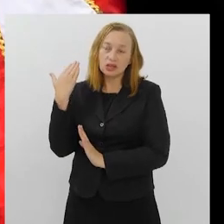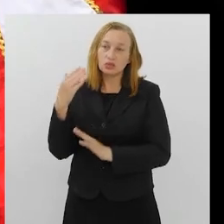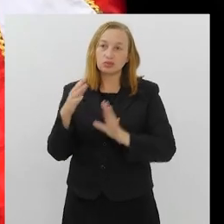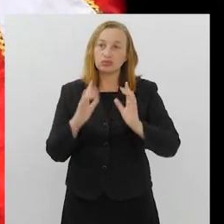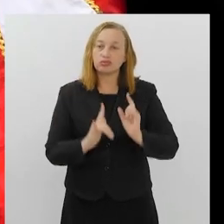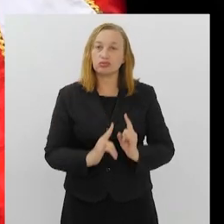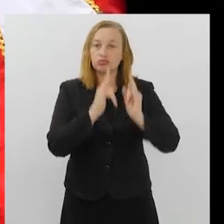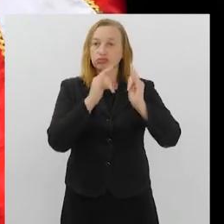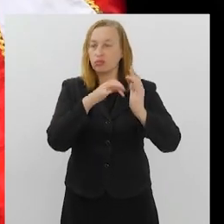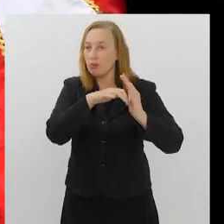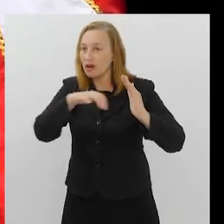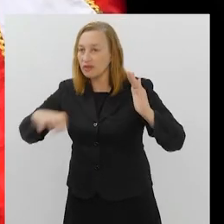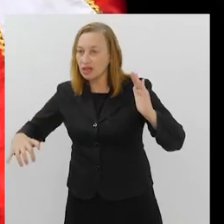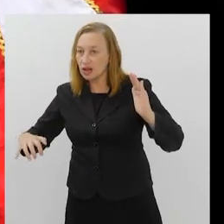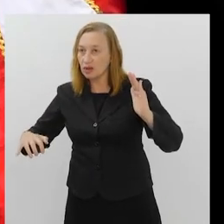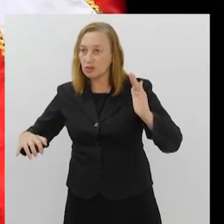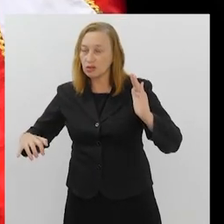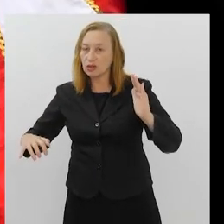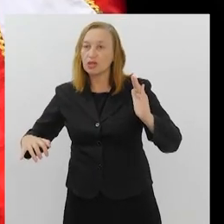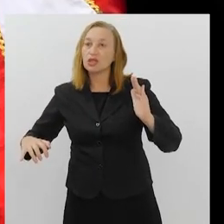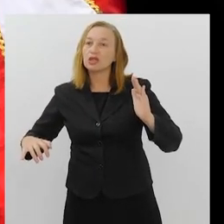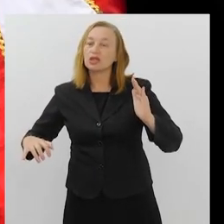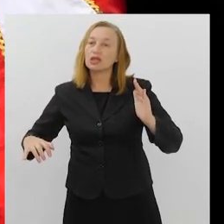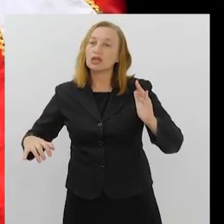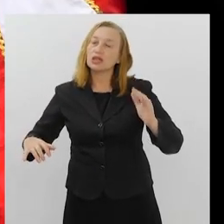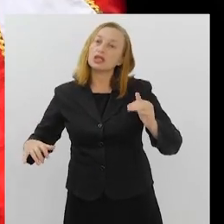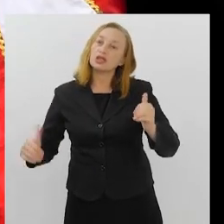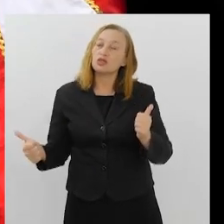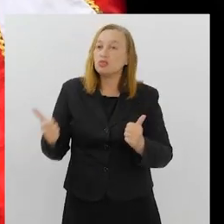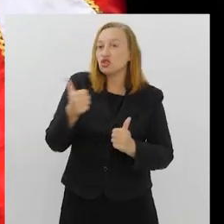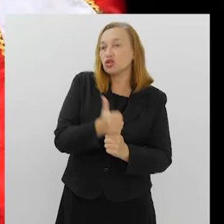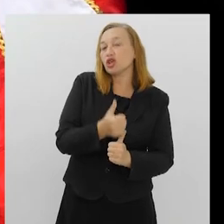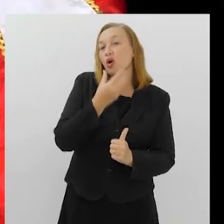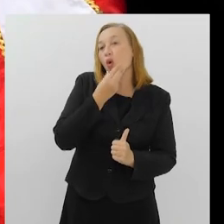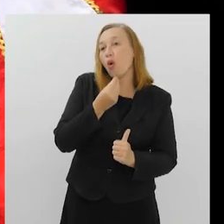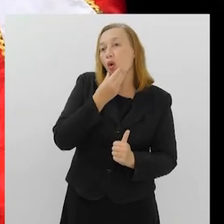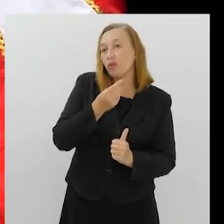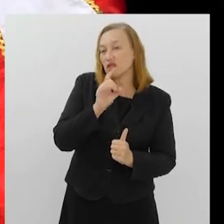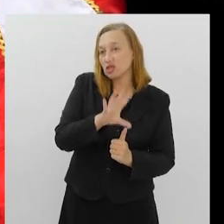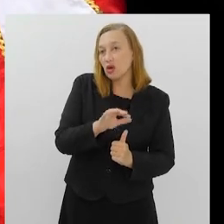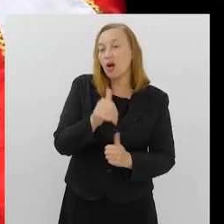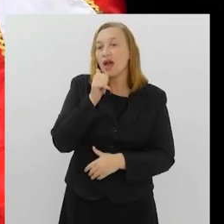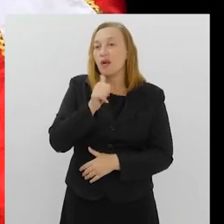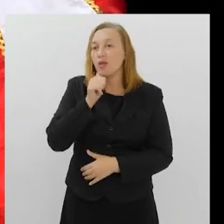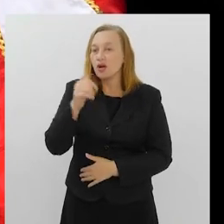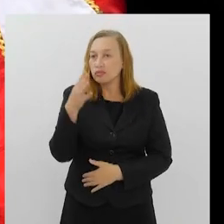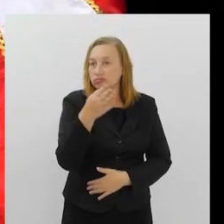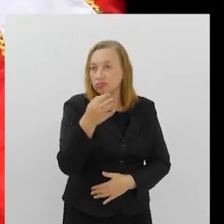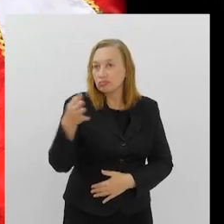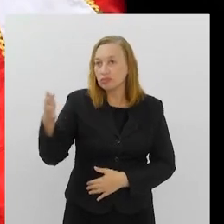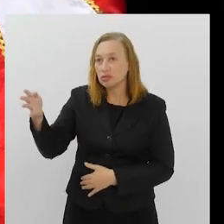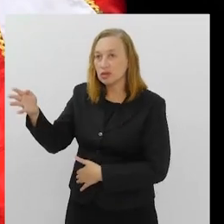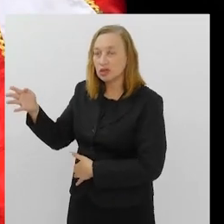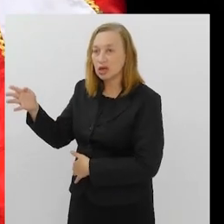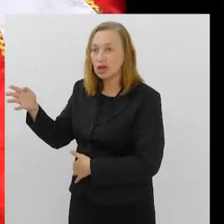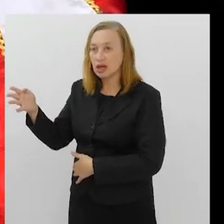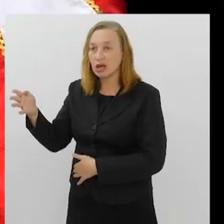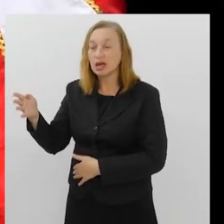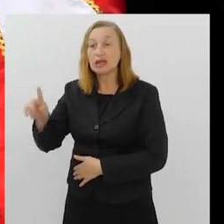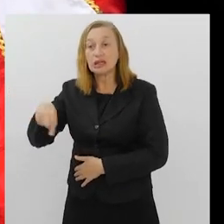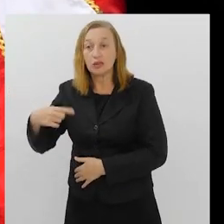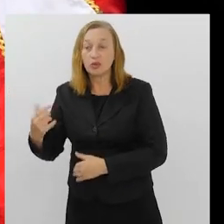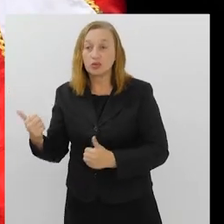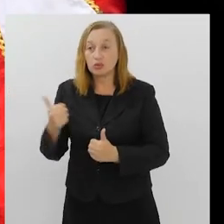eram os homens, né, que tinha esse de um pegar o pavilhão do outro e depois de um tempo a porta-bandeira, a mulher que passou a carregar o